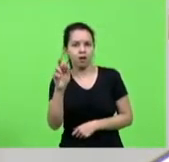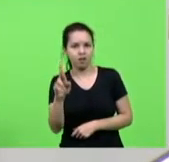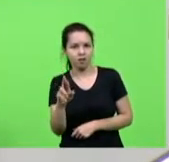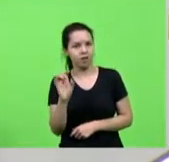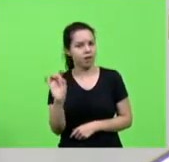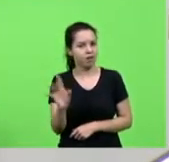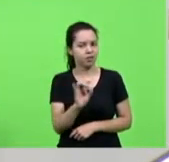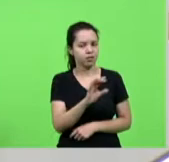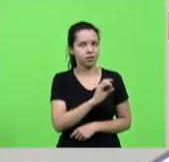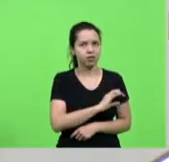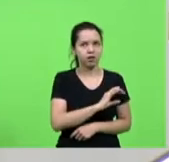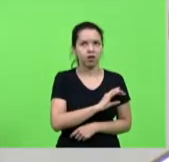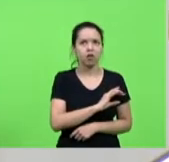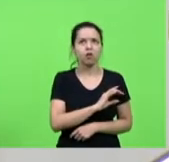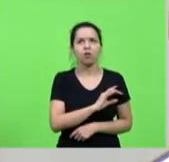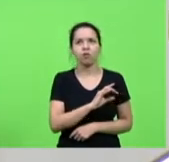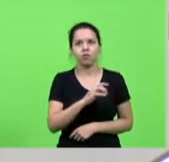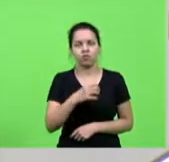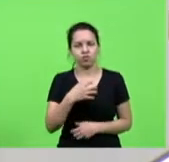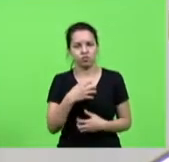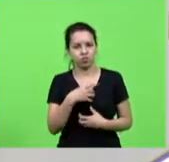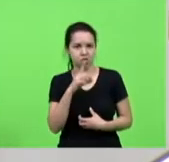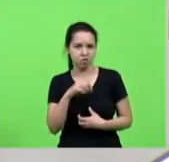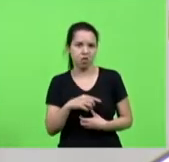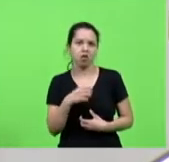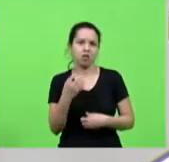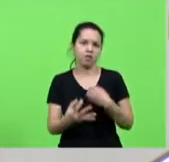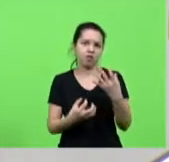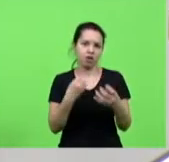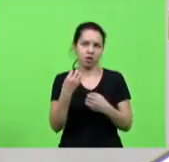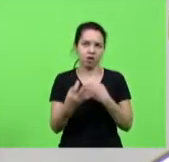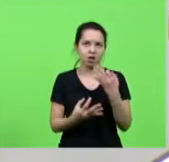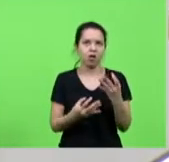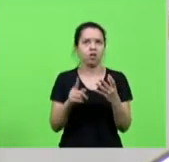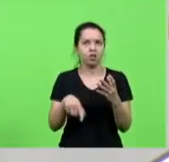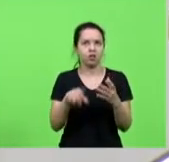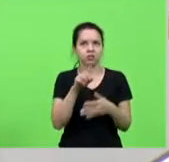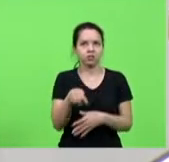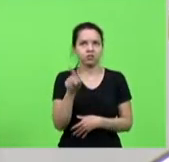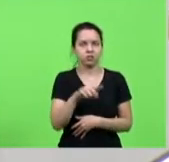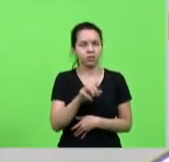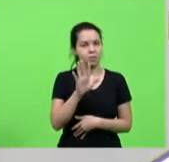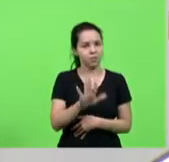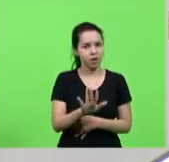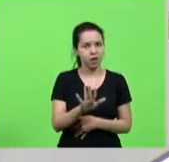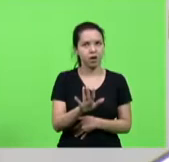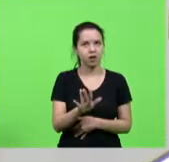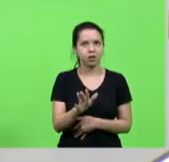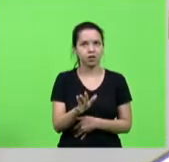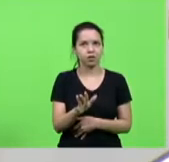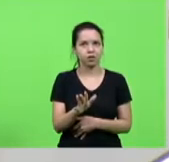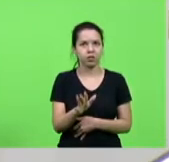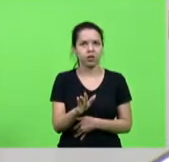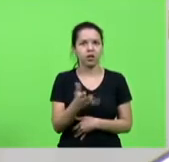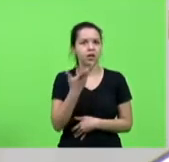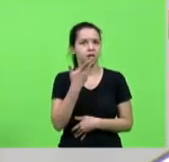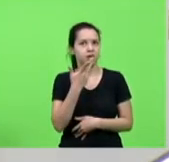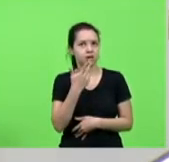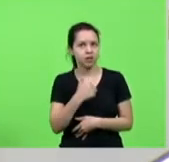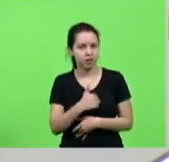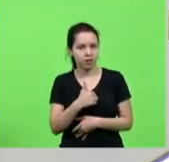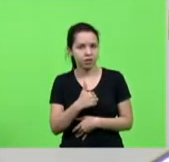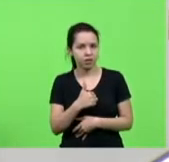à ampla censura. Tudo bem, cada um tem sua forma de se expressar, mas com criança e adolescente, funcionário público não vai usar a linguagem